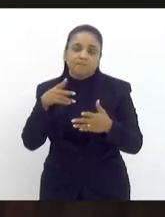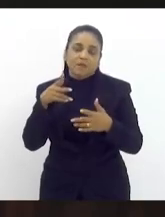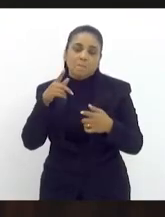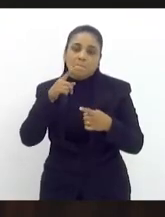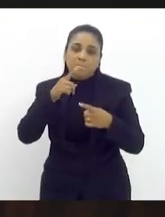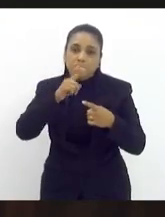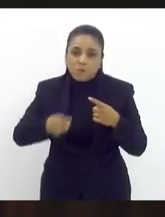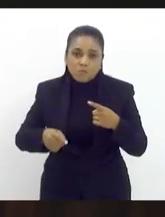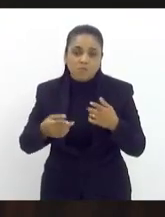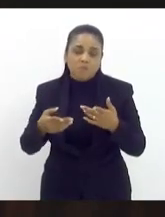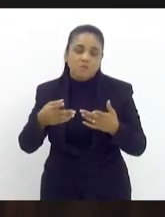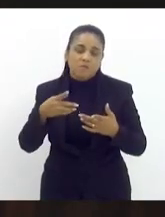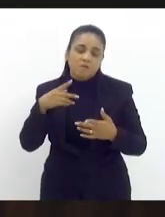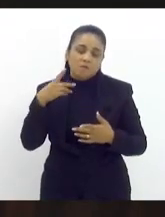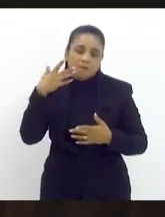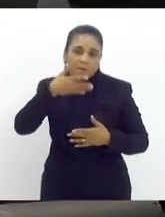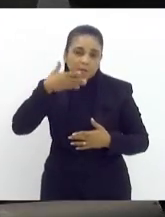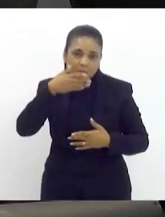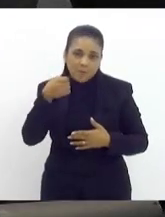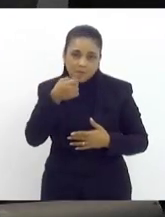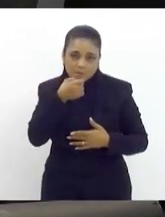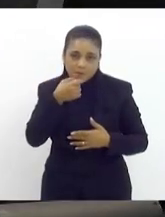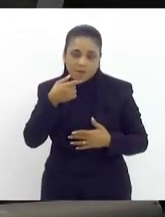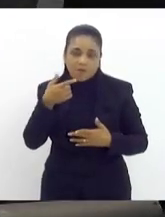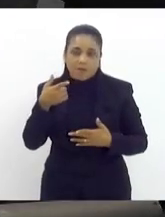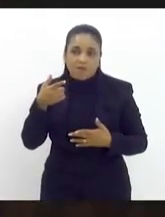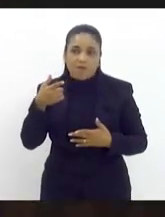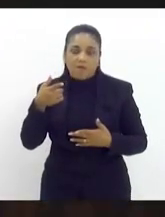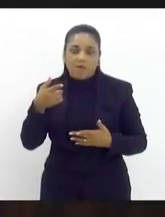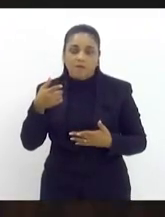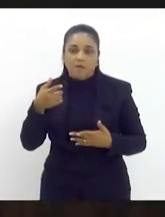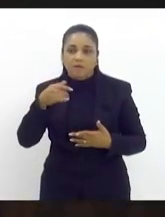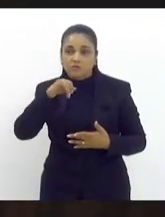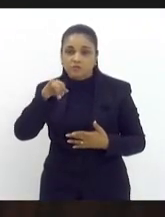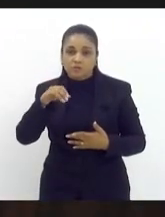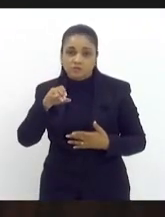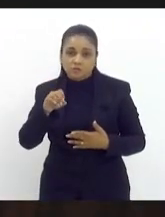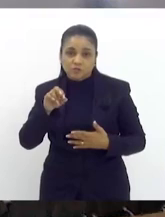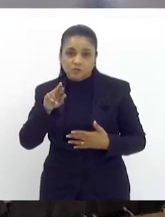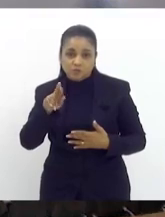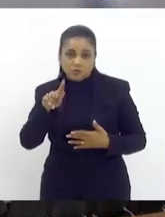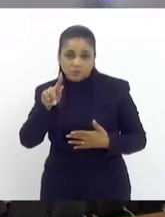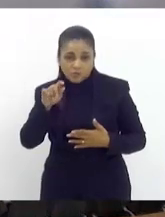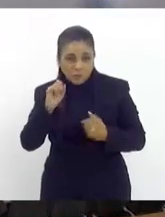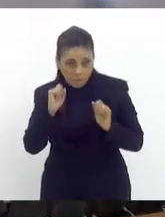já vai terminar. Posso contar com vocês?